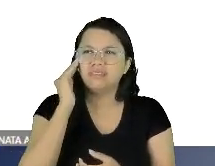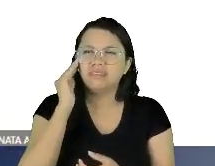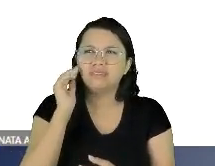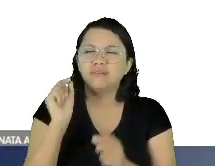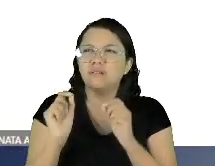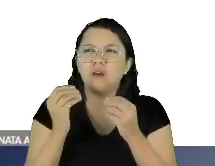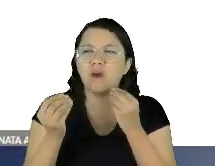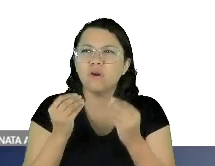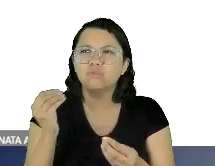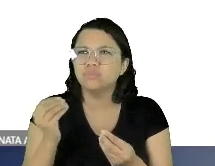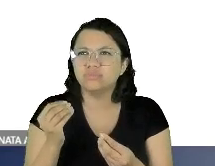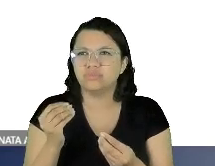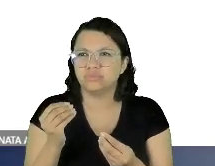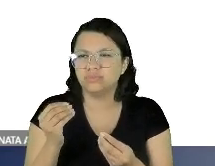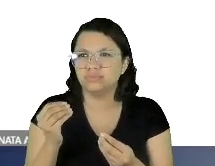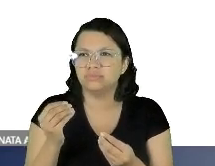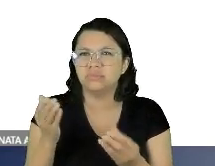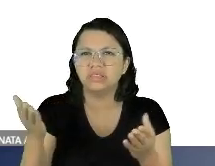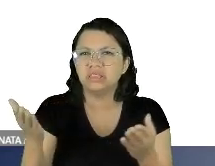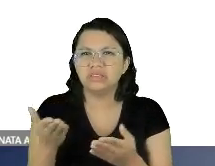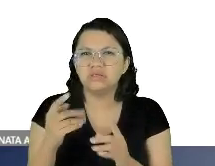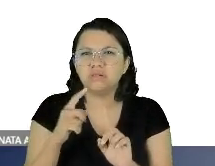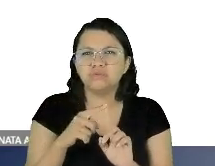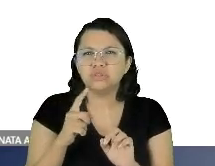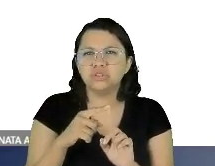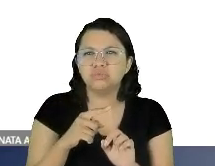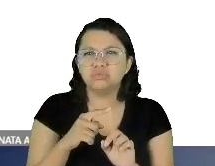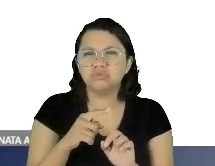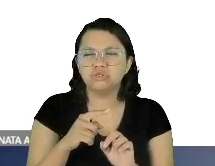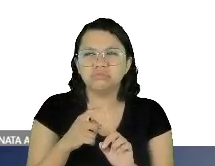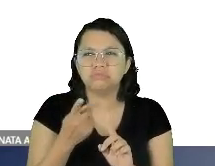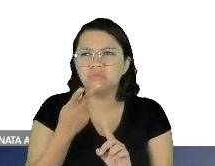universo isso é um tipo de galanteio.